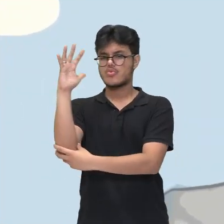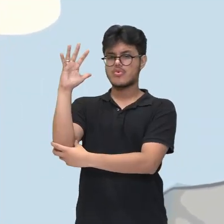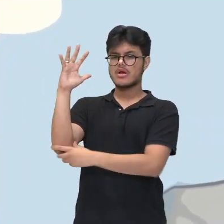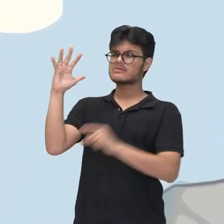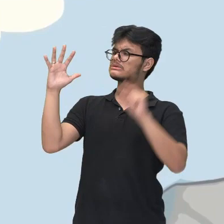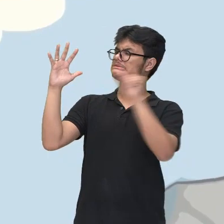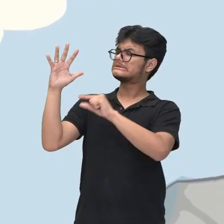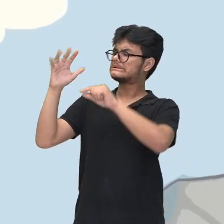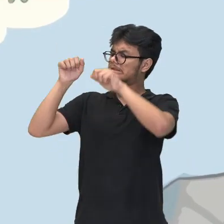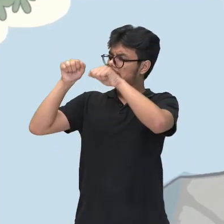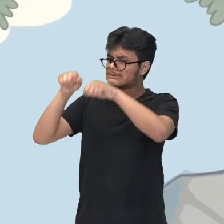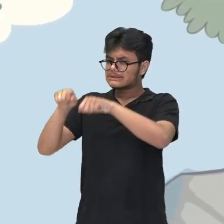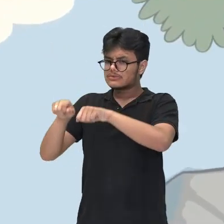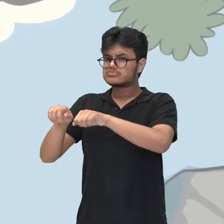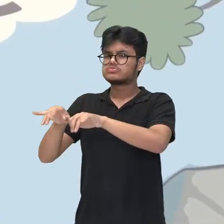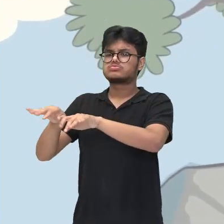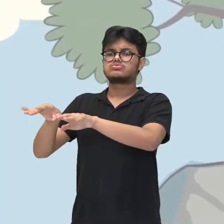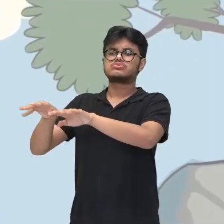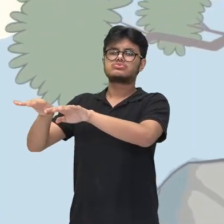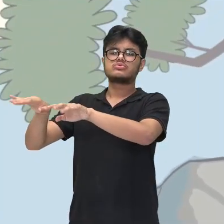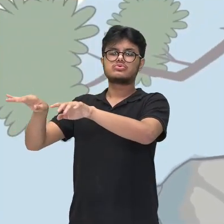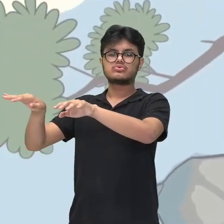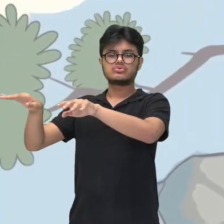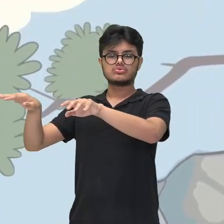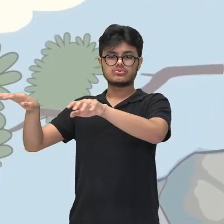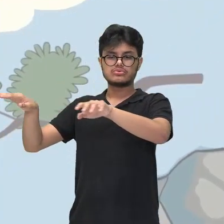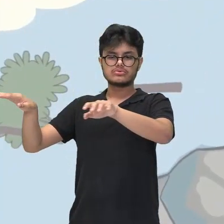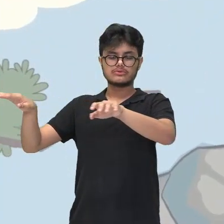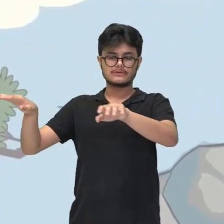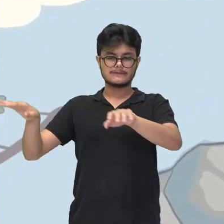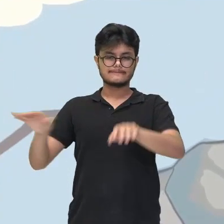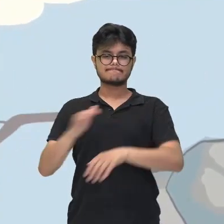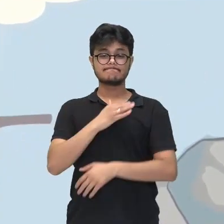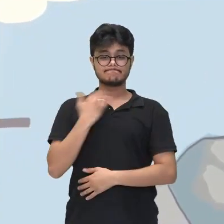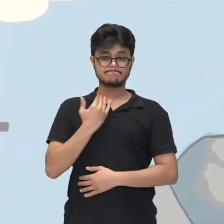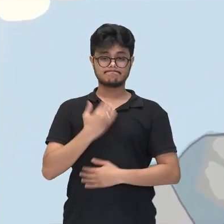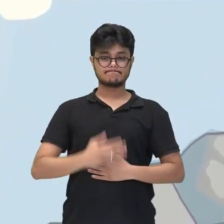ambiciosas alcançam seu sonho de céu no espelho do rio.